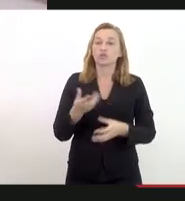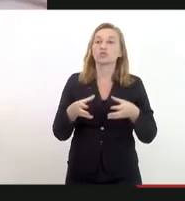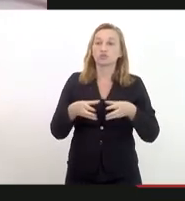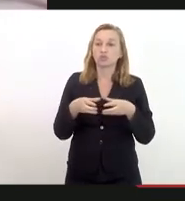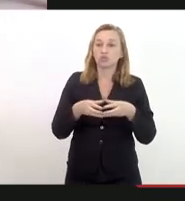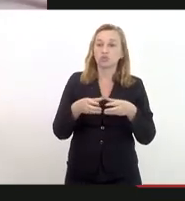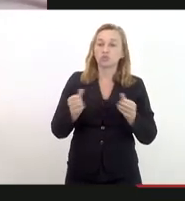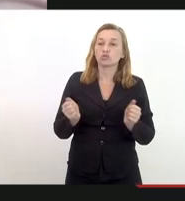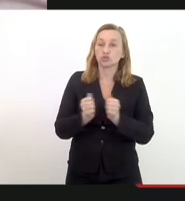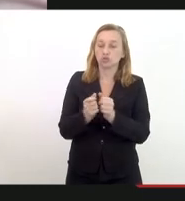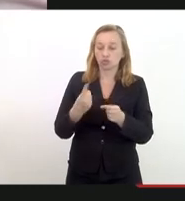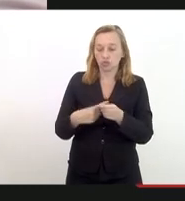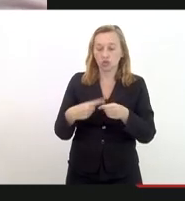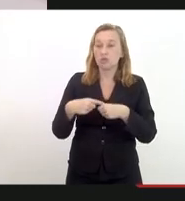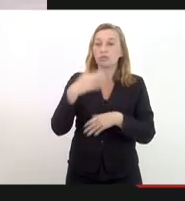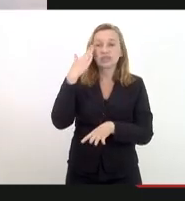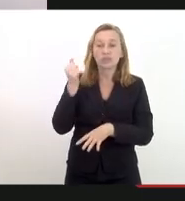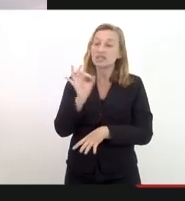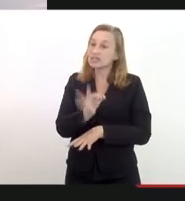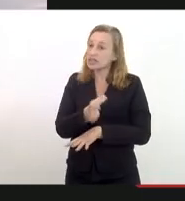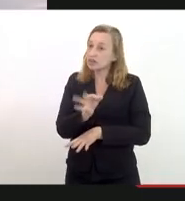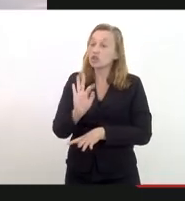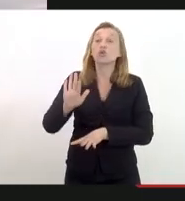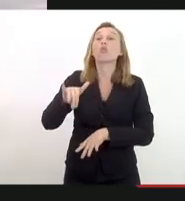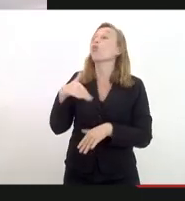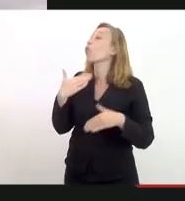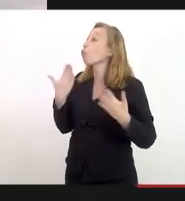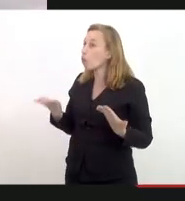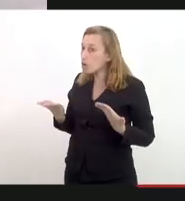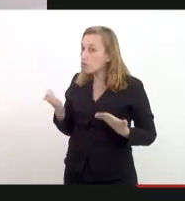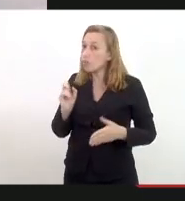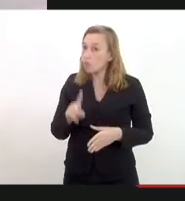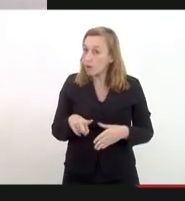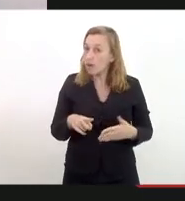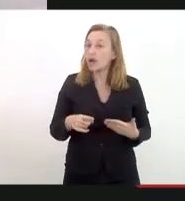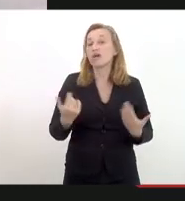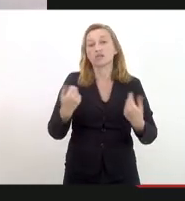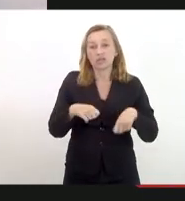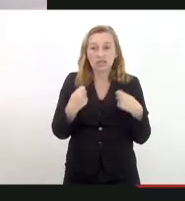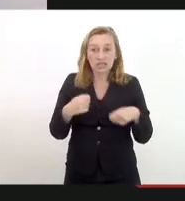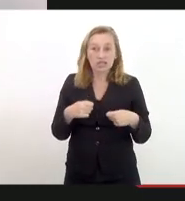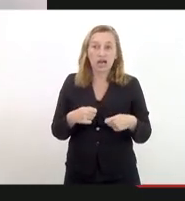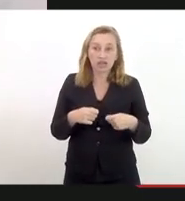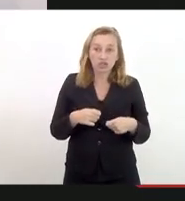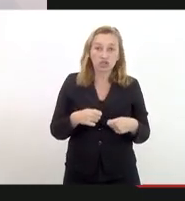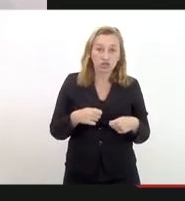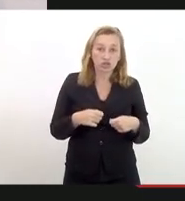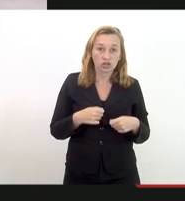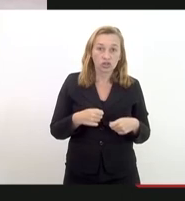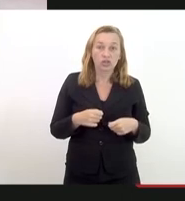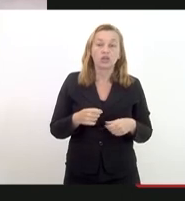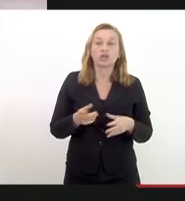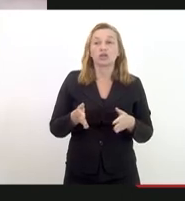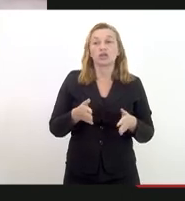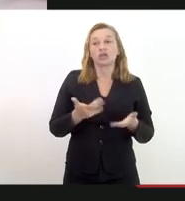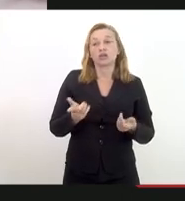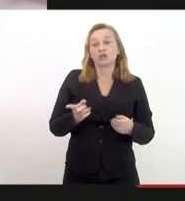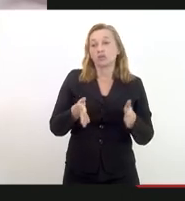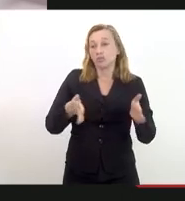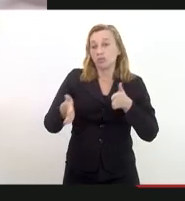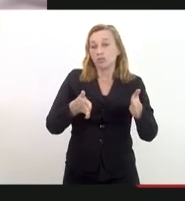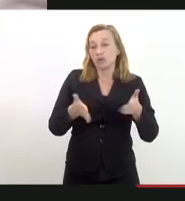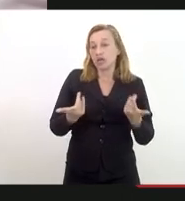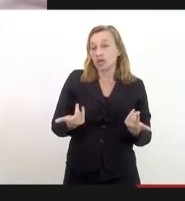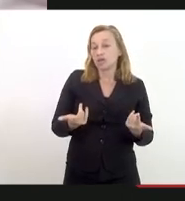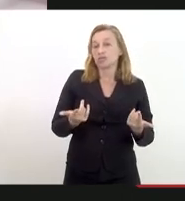os municípios, para saber de fato qual é a real necessidade. Foi feita uma previsão de 20 milhões,